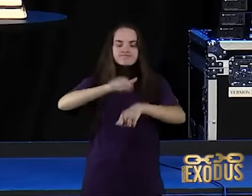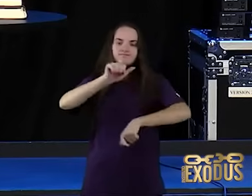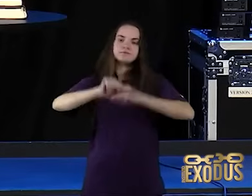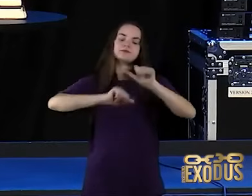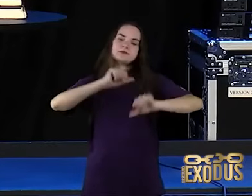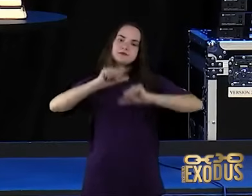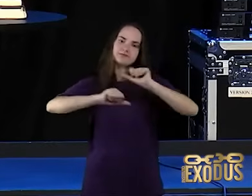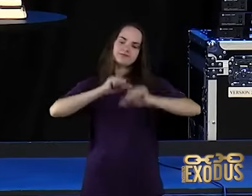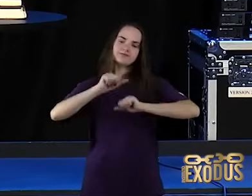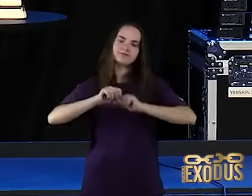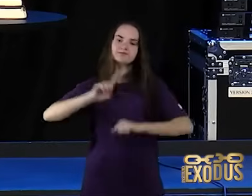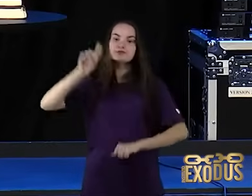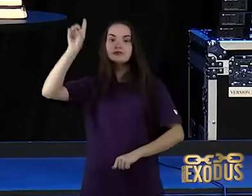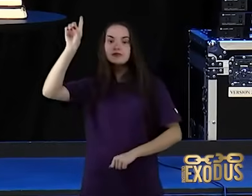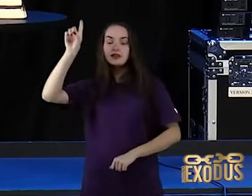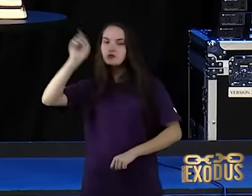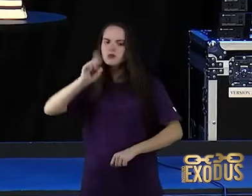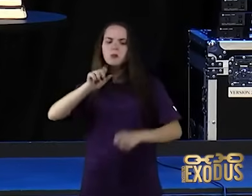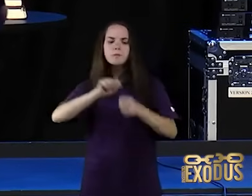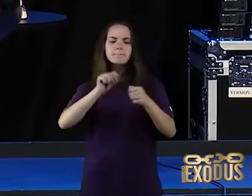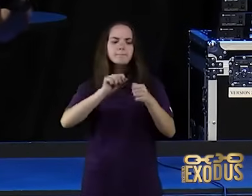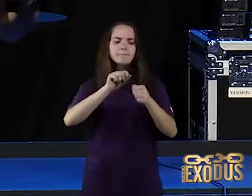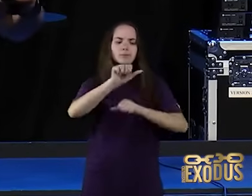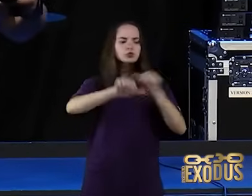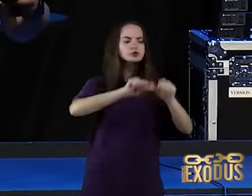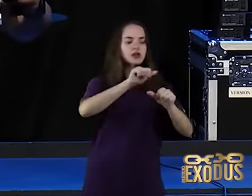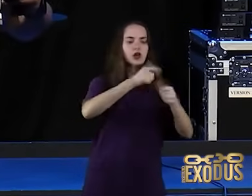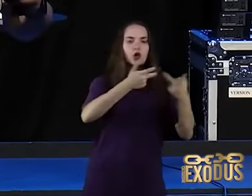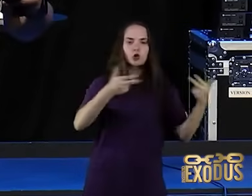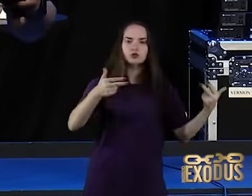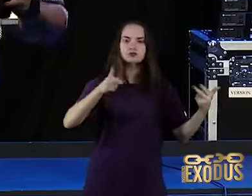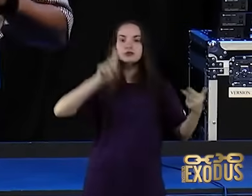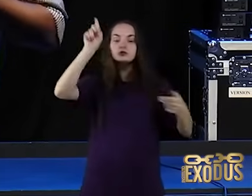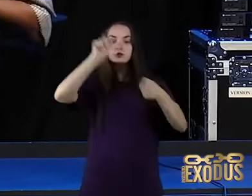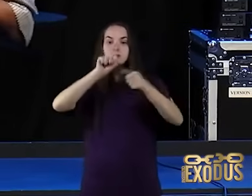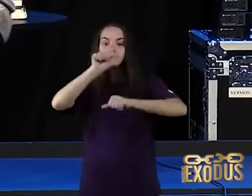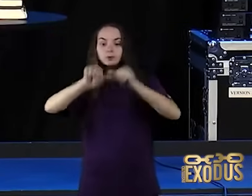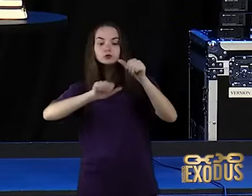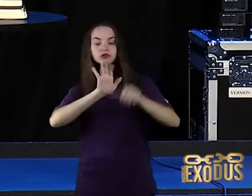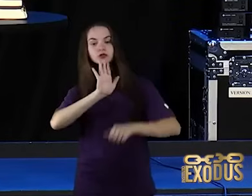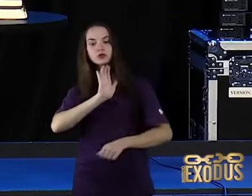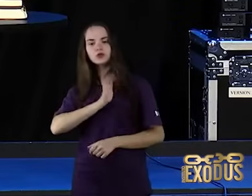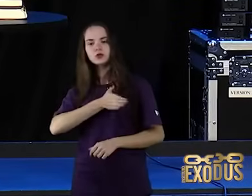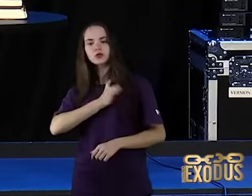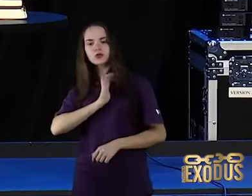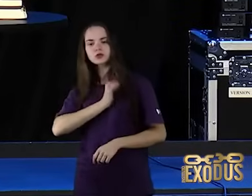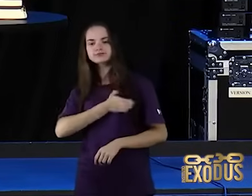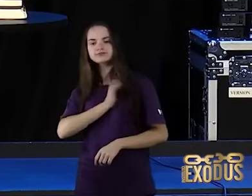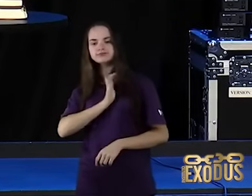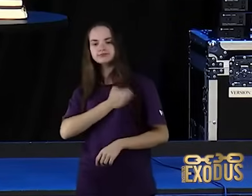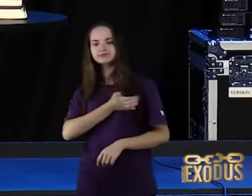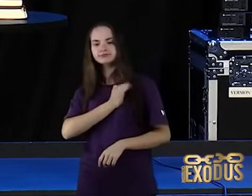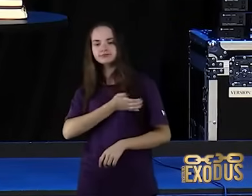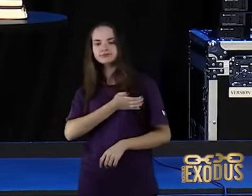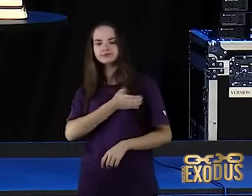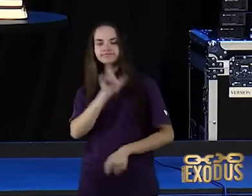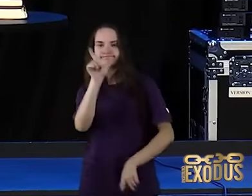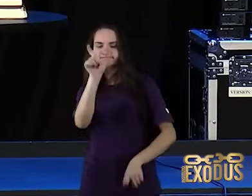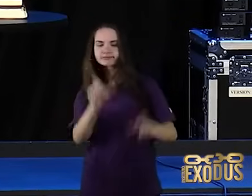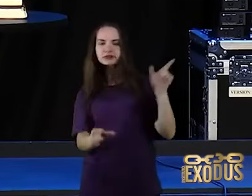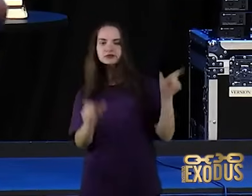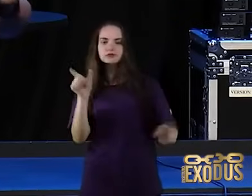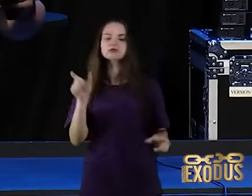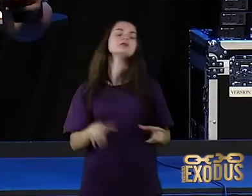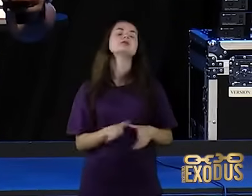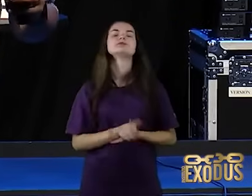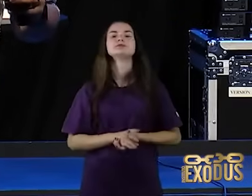muda coisas Deus ele muda coração Deus habita no coração e a gente às vezes queer uma